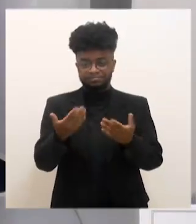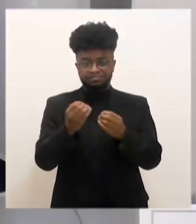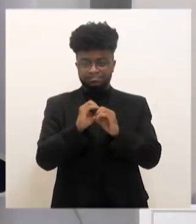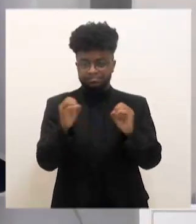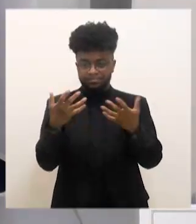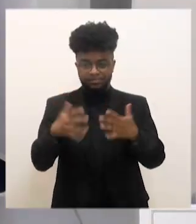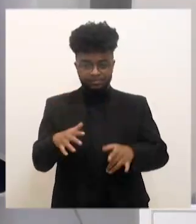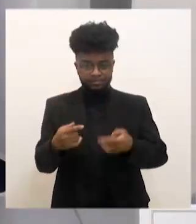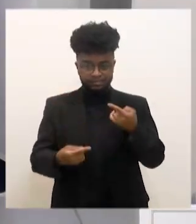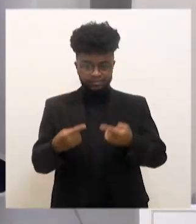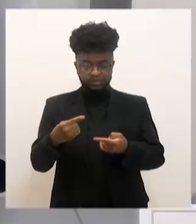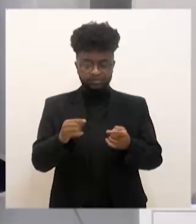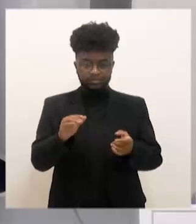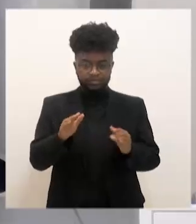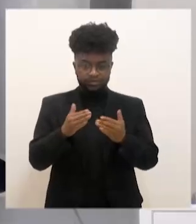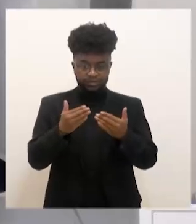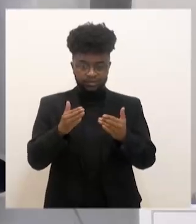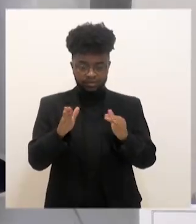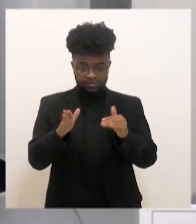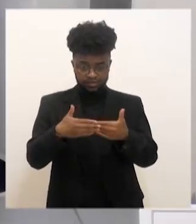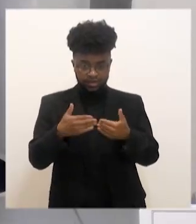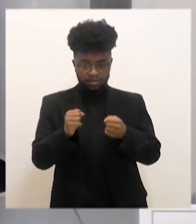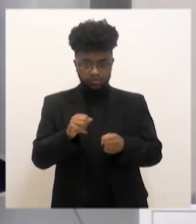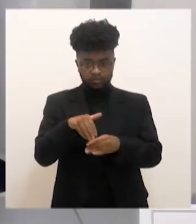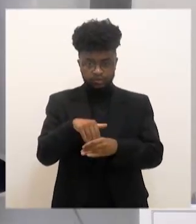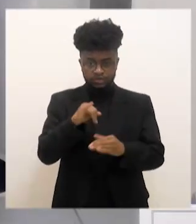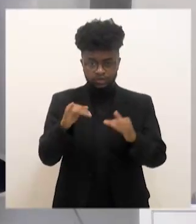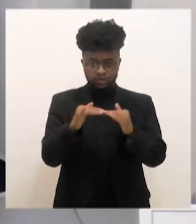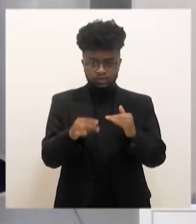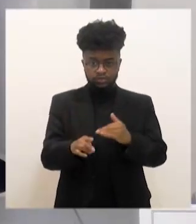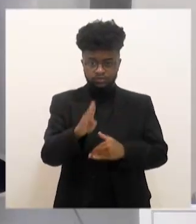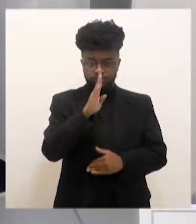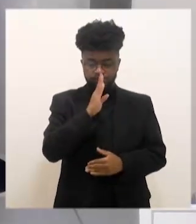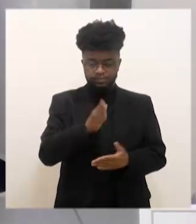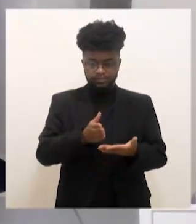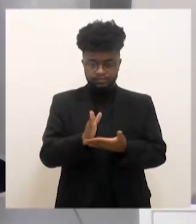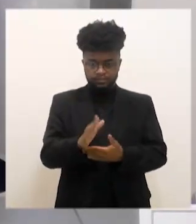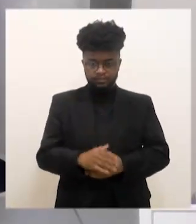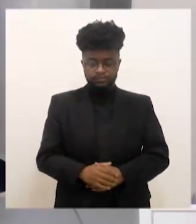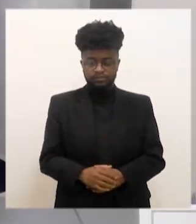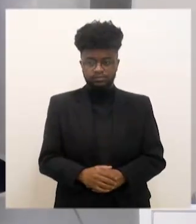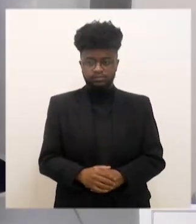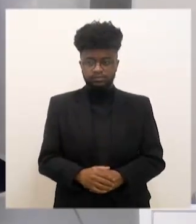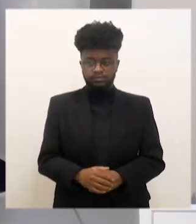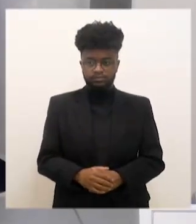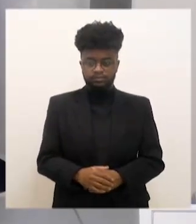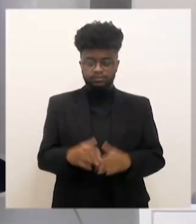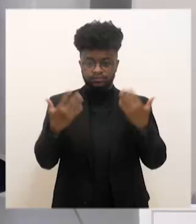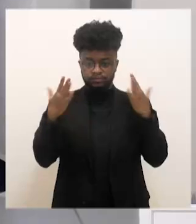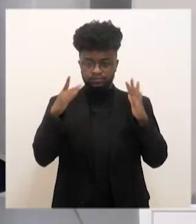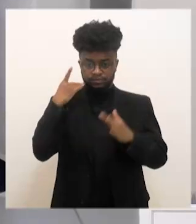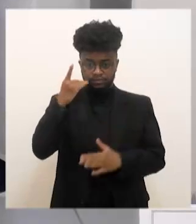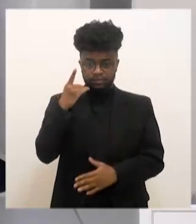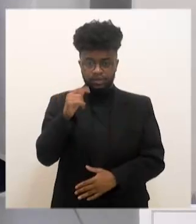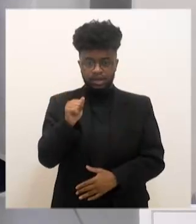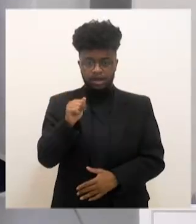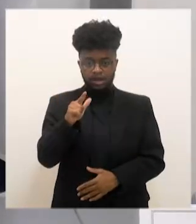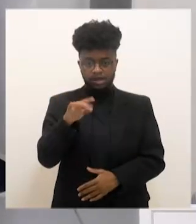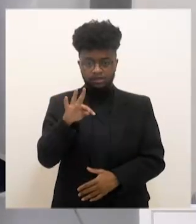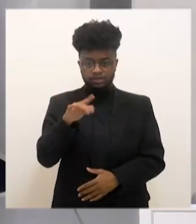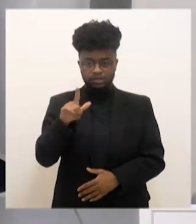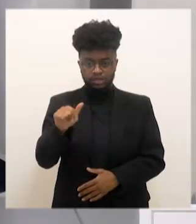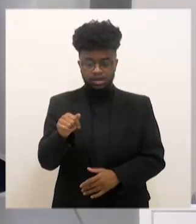queira discutir, encerrada a discussão, em votação, os senhores que aprovam permaneçam como estão. Aprovado. Parabenizar o deputado Átila Nunes